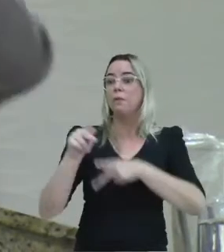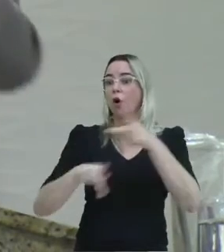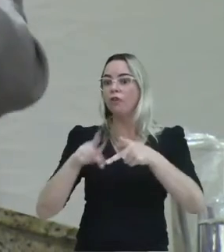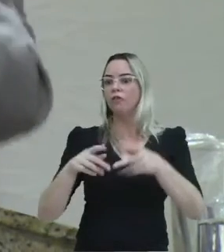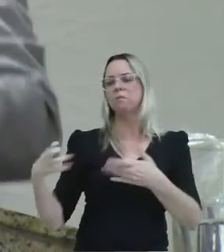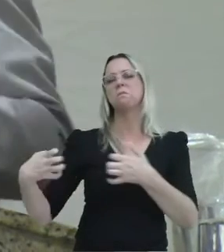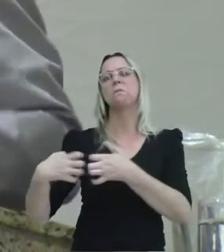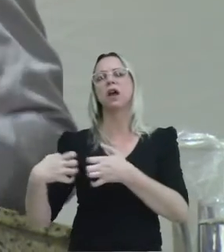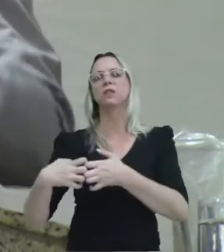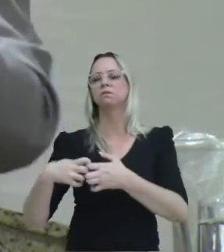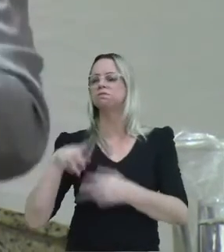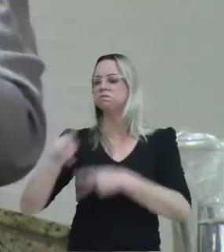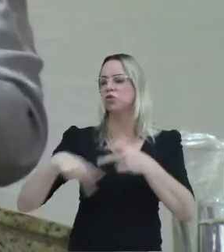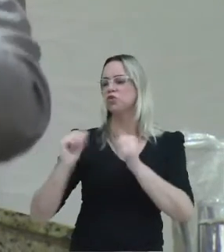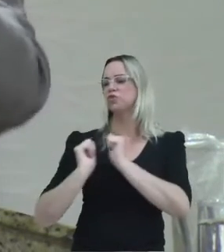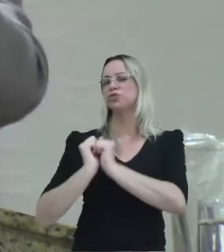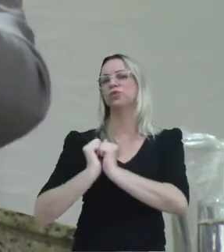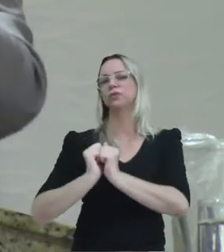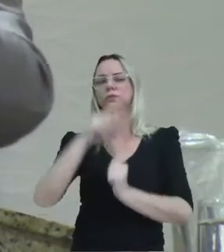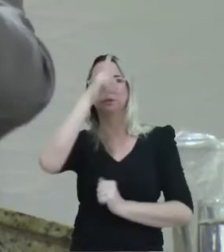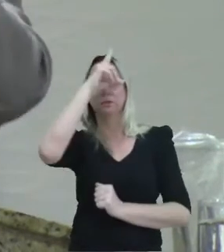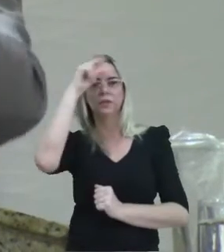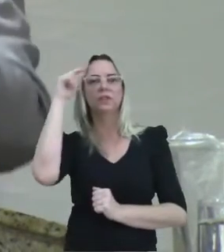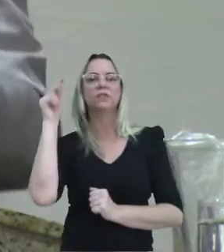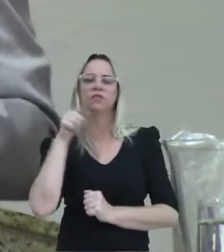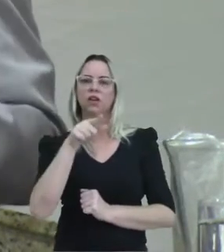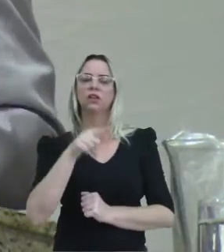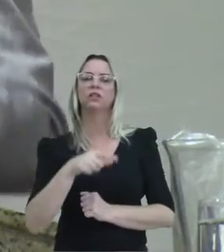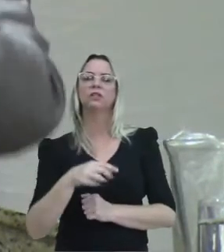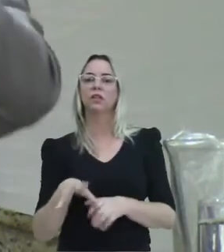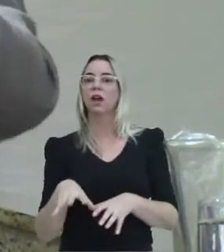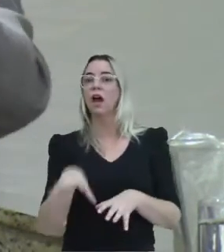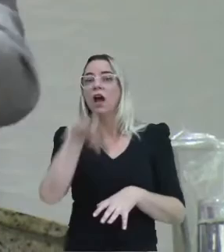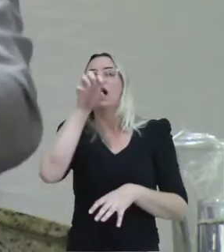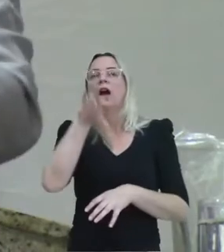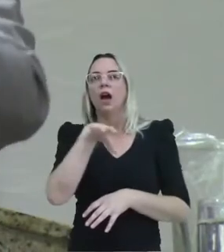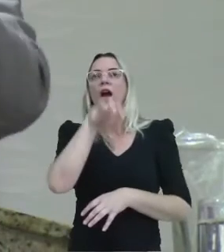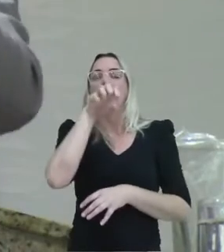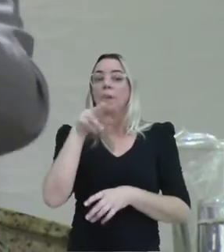ele sempre, eu digo, Batité, você respira povo,